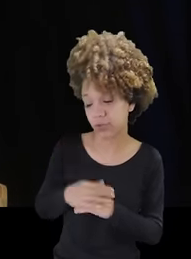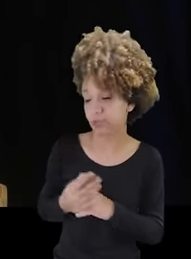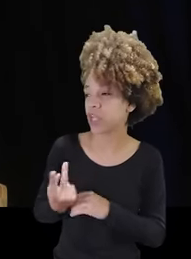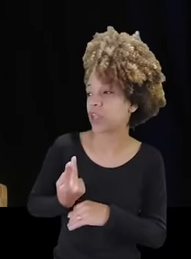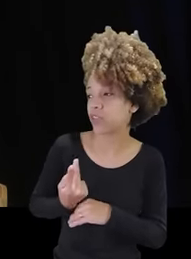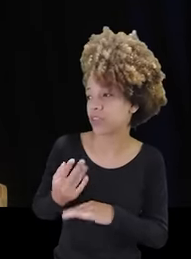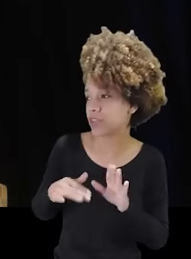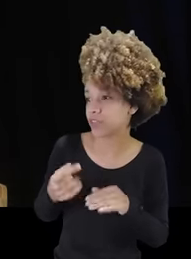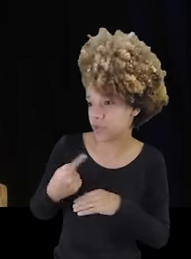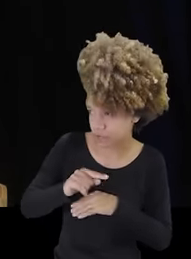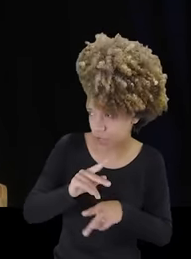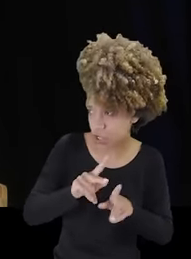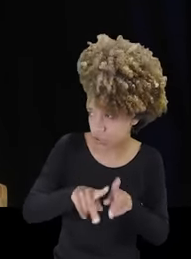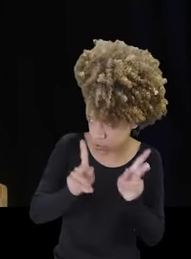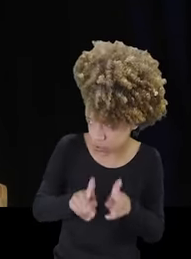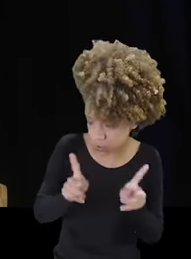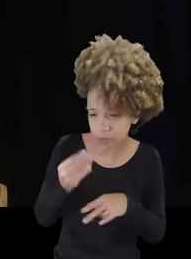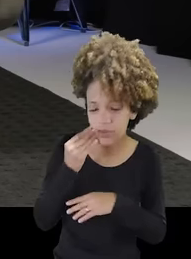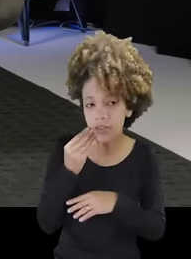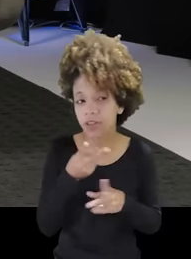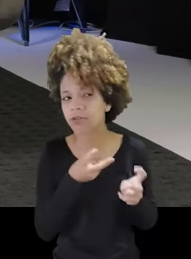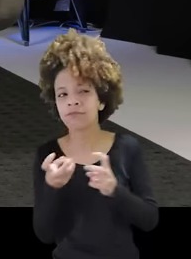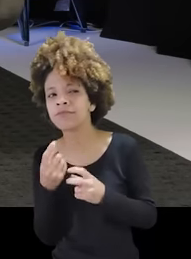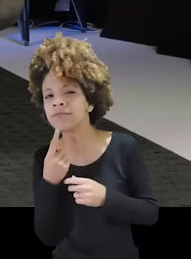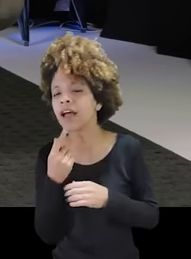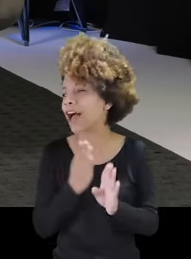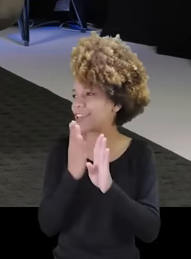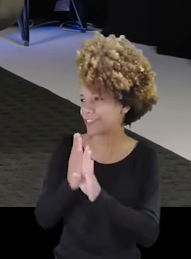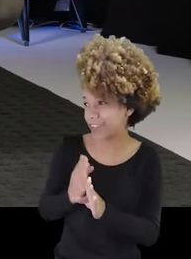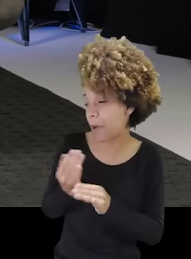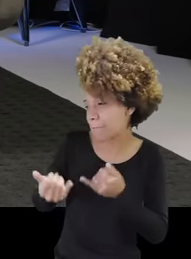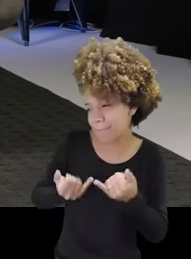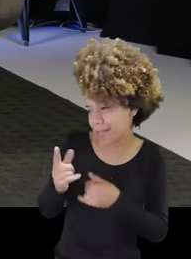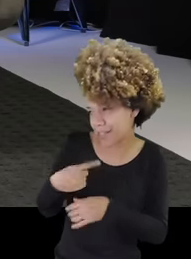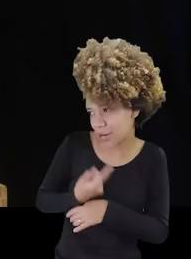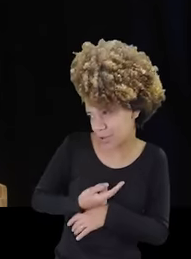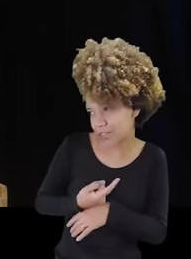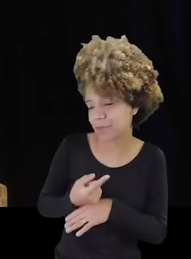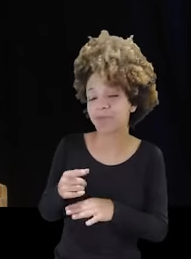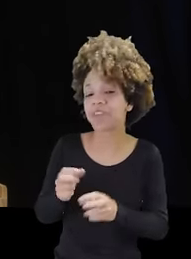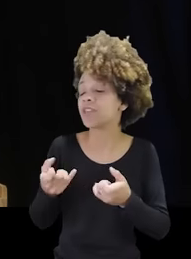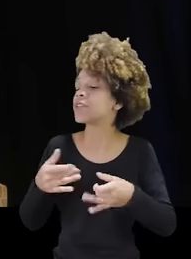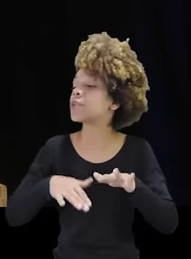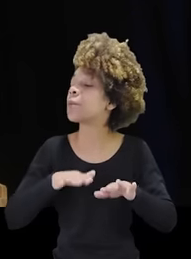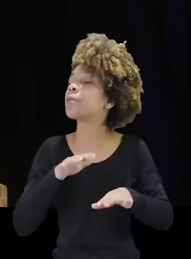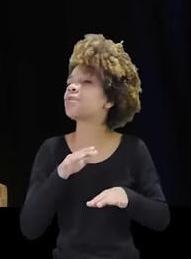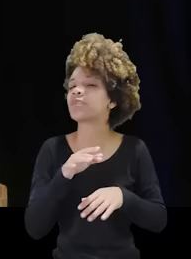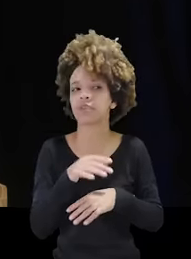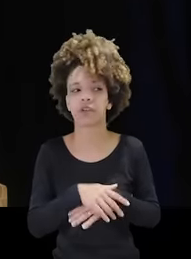a gente fica às vezes quando a gente vai no shopping a gente fica tentando adivinhar Nossa brincadeira e aí eu falo assim